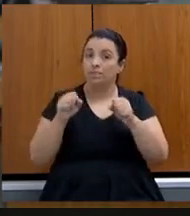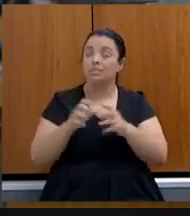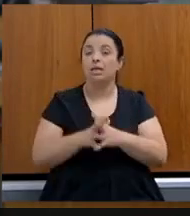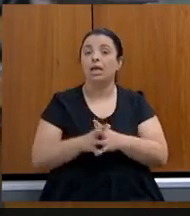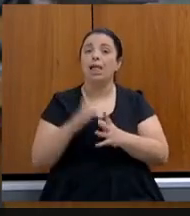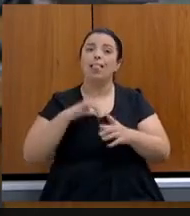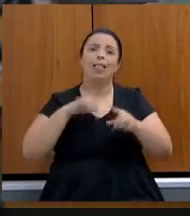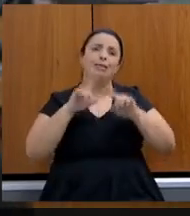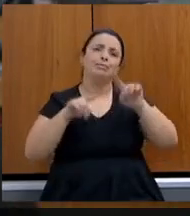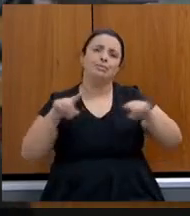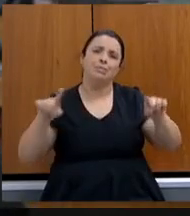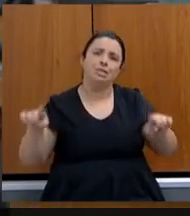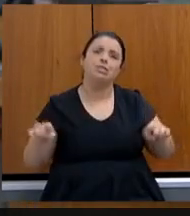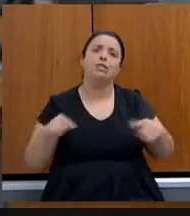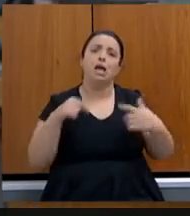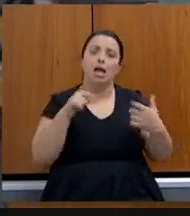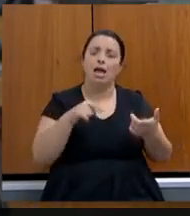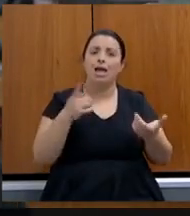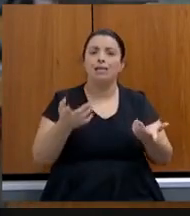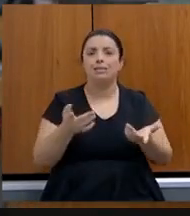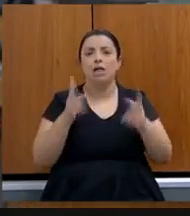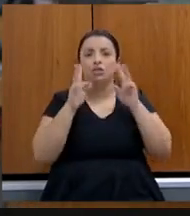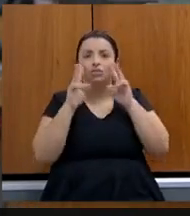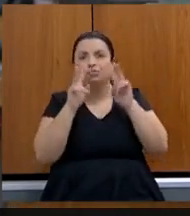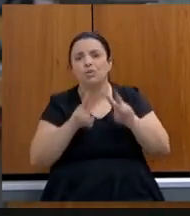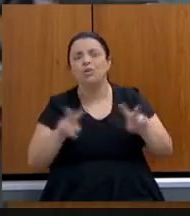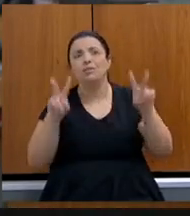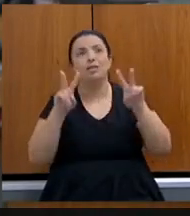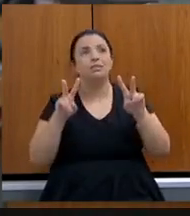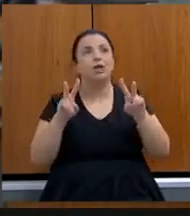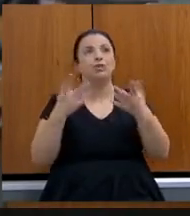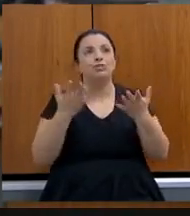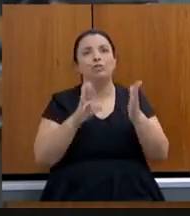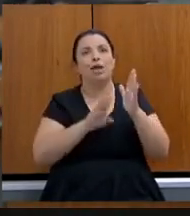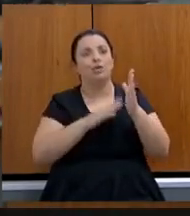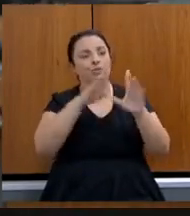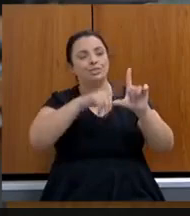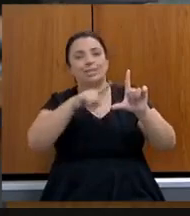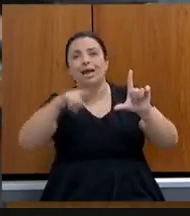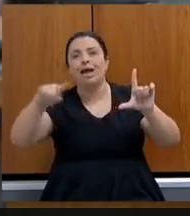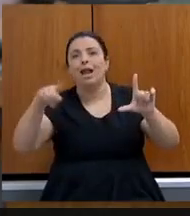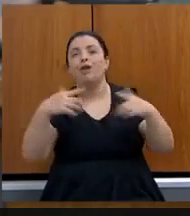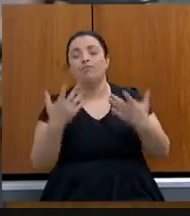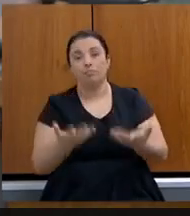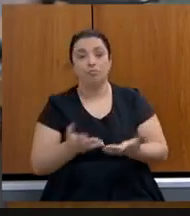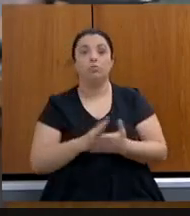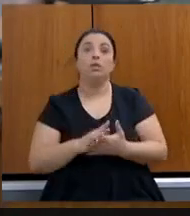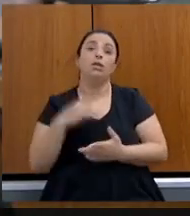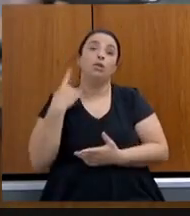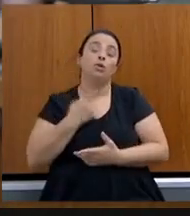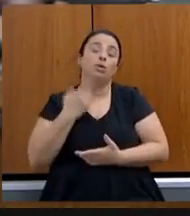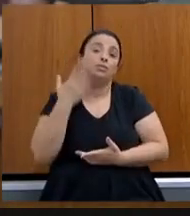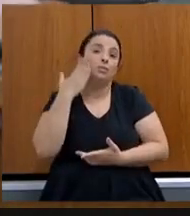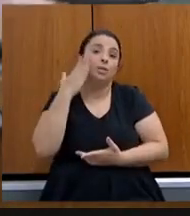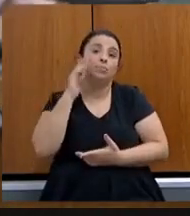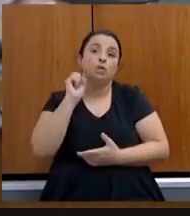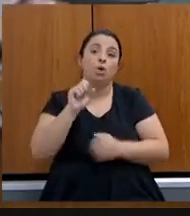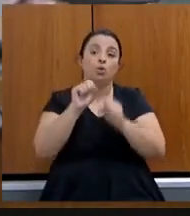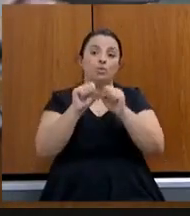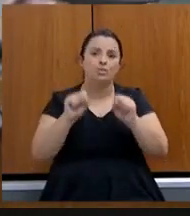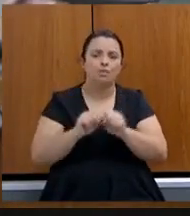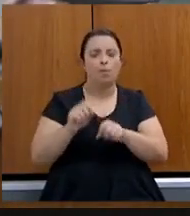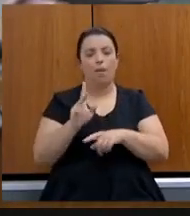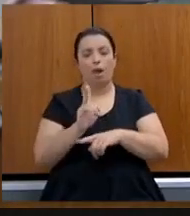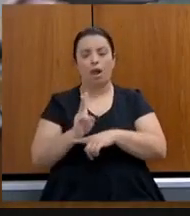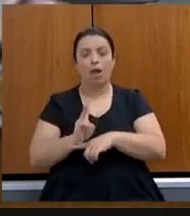avaliação dessas questões de visualização de indicadores então é a gente entende que o sistema criação do sistema